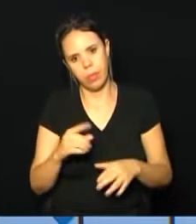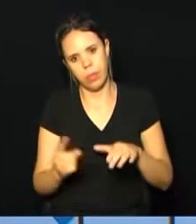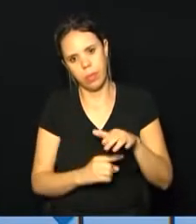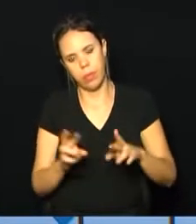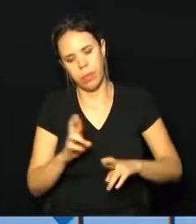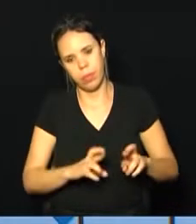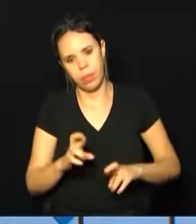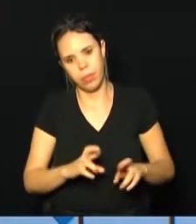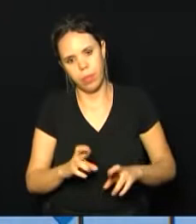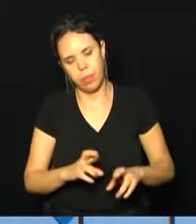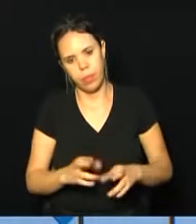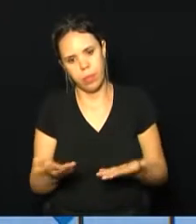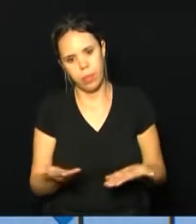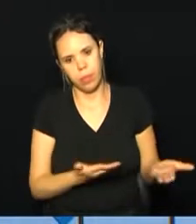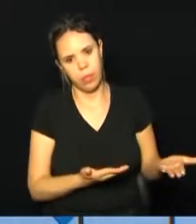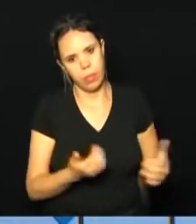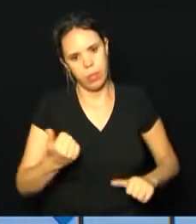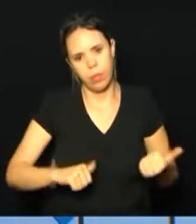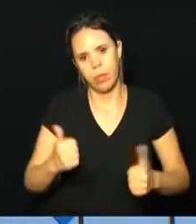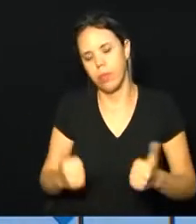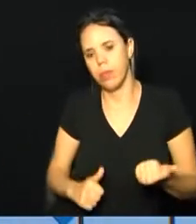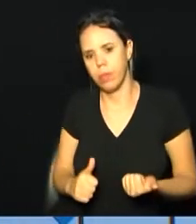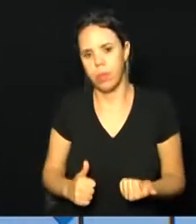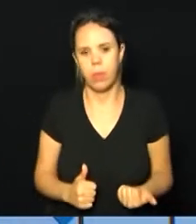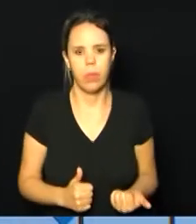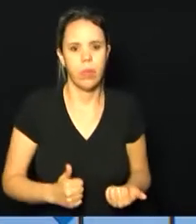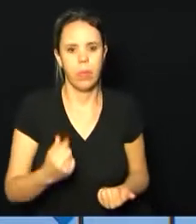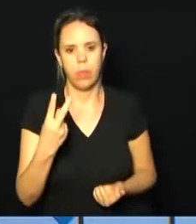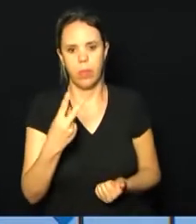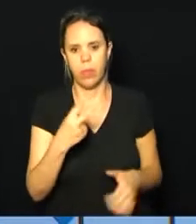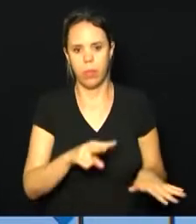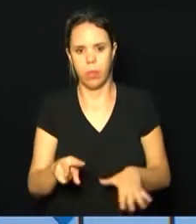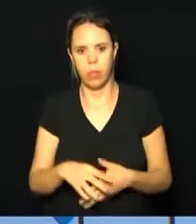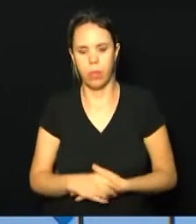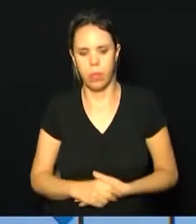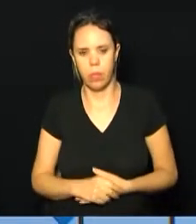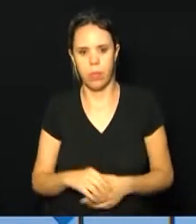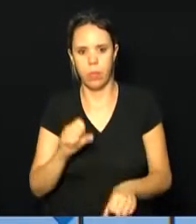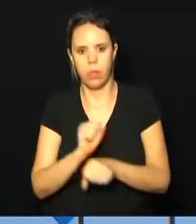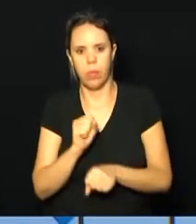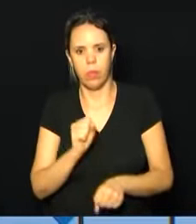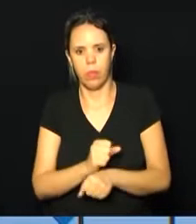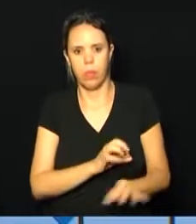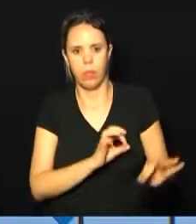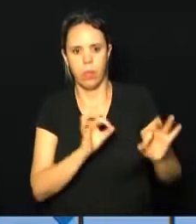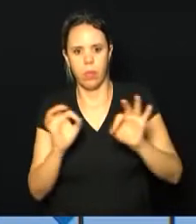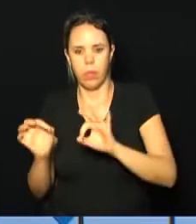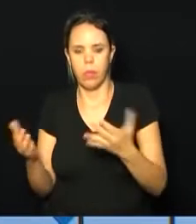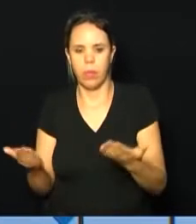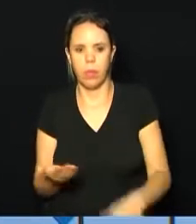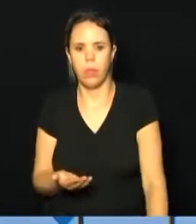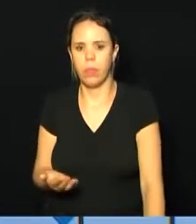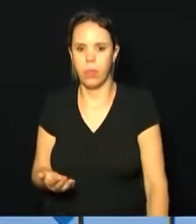do hospital e receberão o diagnóstico em cerca de 2 semanas. Então a gente aguarda e vai acompanhando aí agora